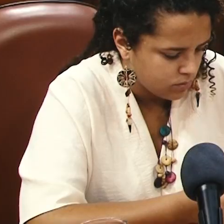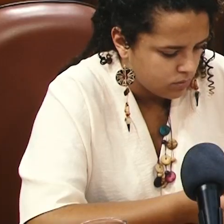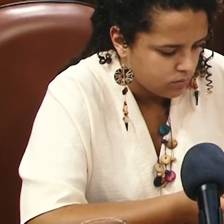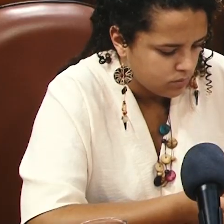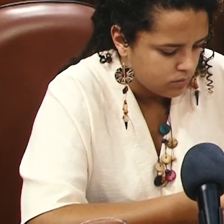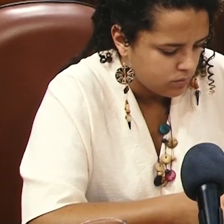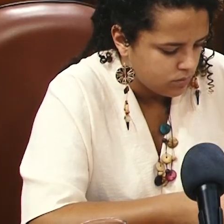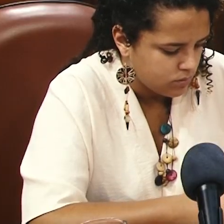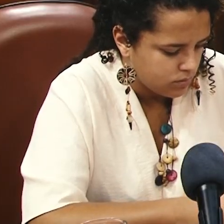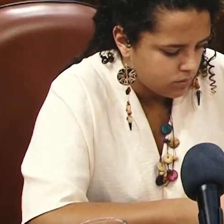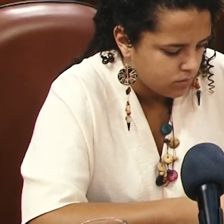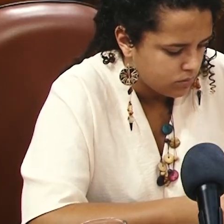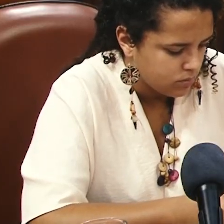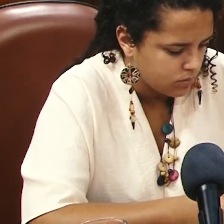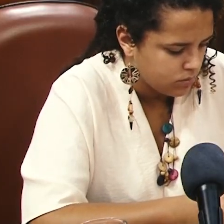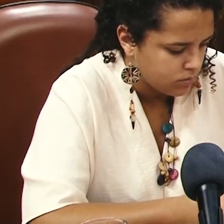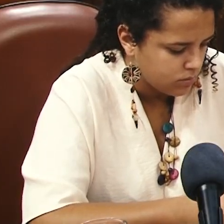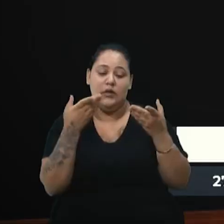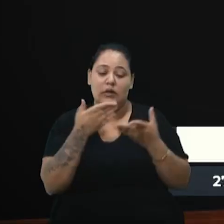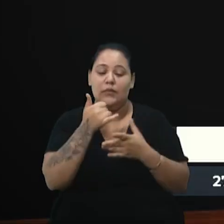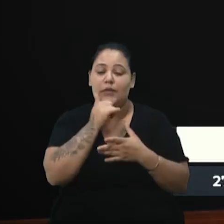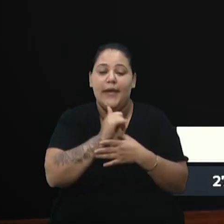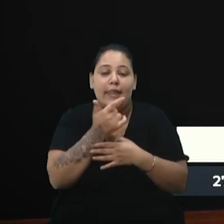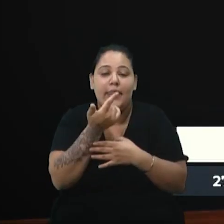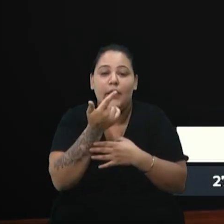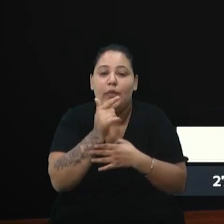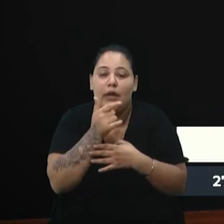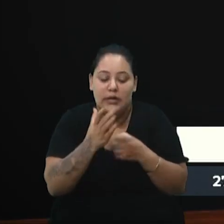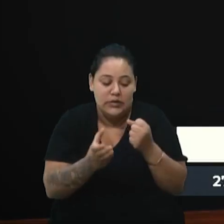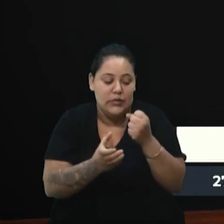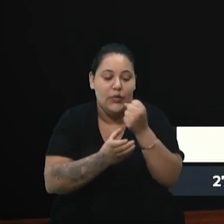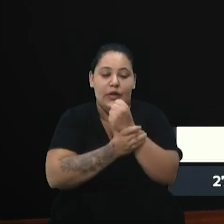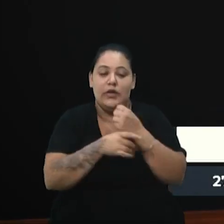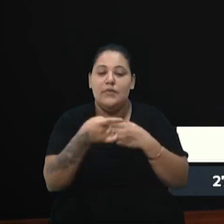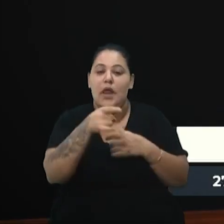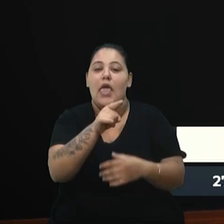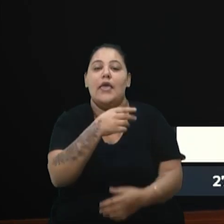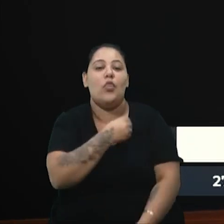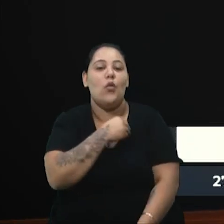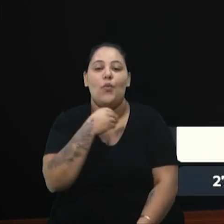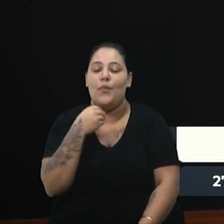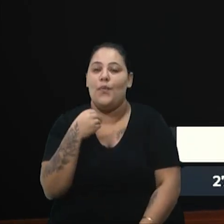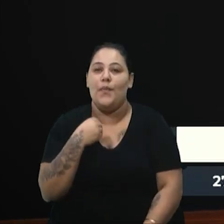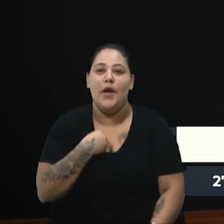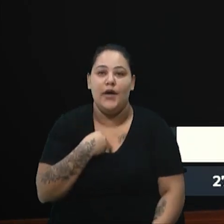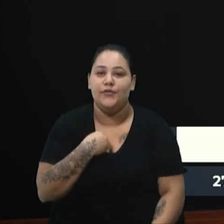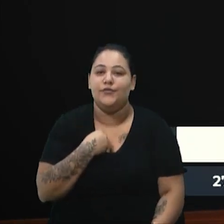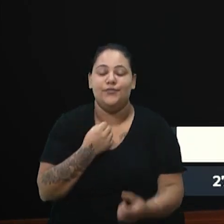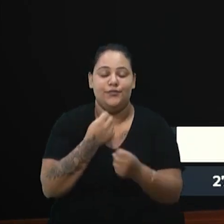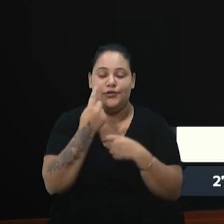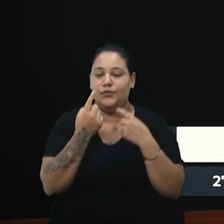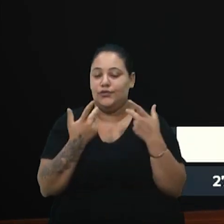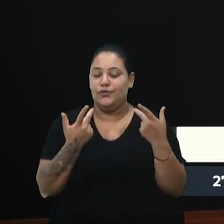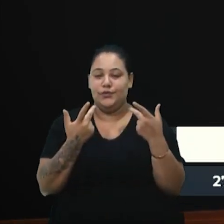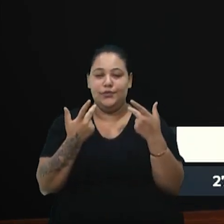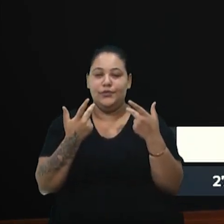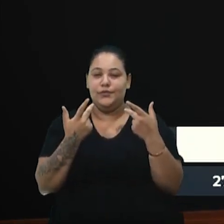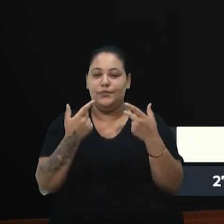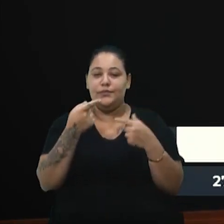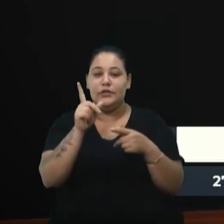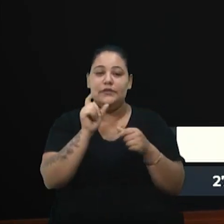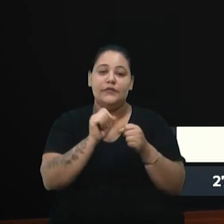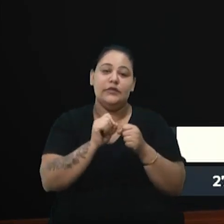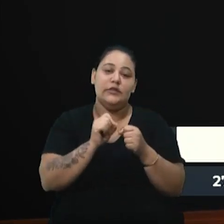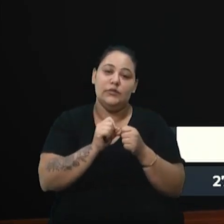e privadas. A mulher não tem mais nem segurança para ir num médico, em algumas ocasiões, né, para